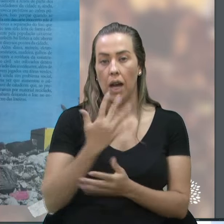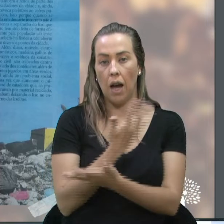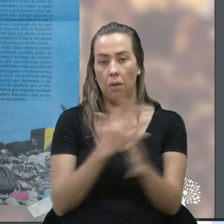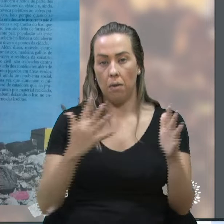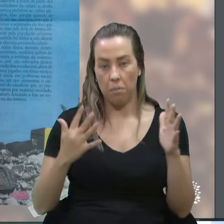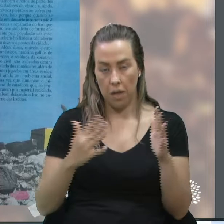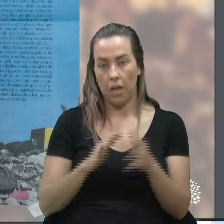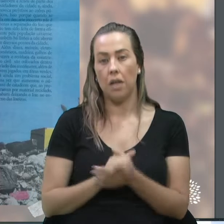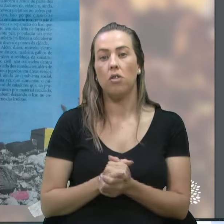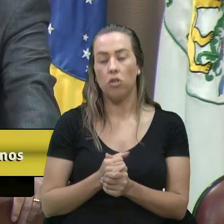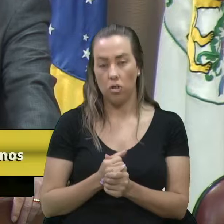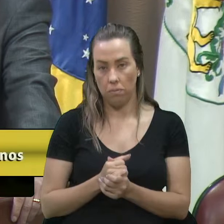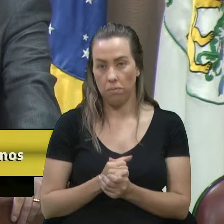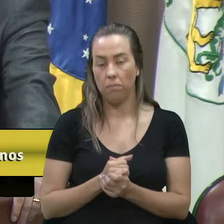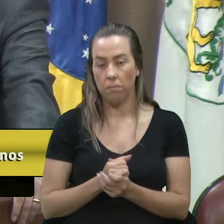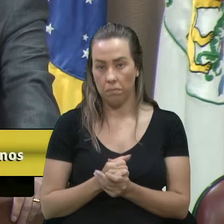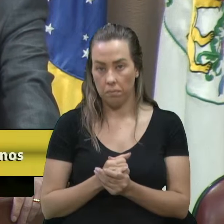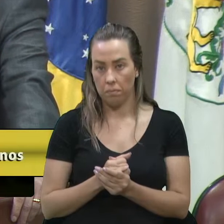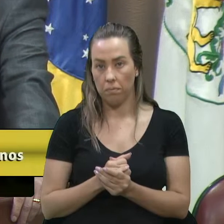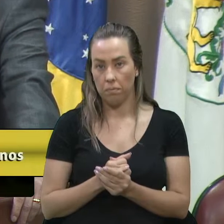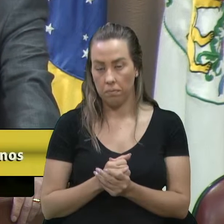ao lençol freático,